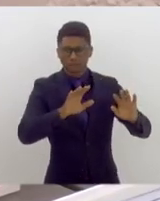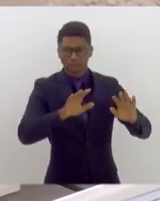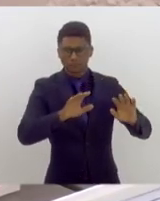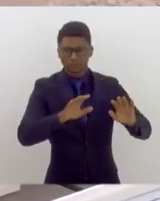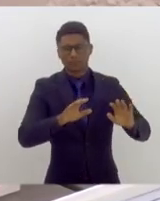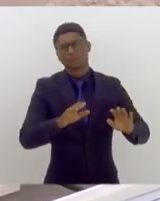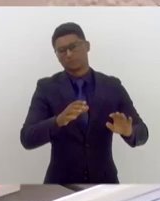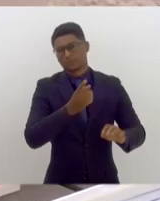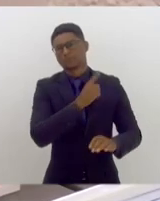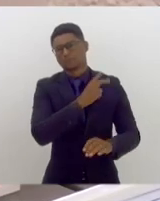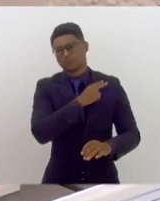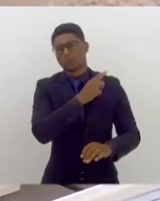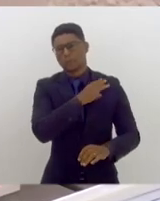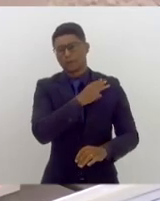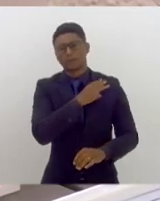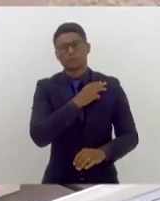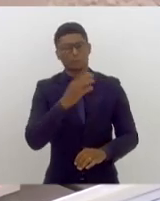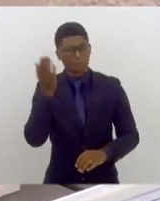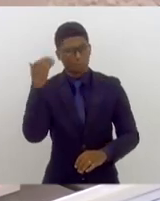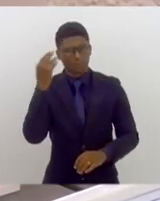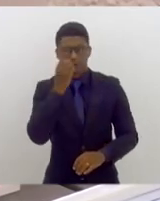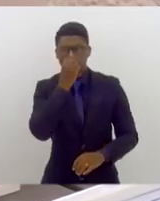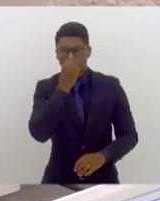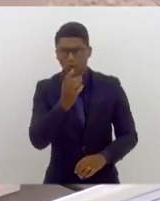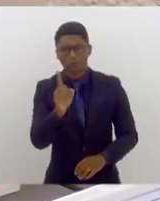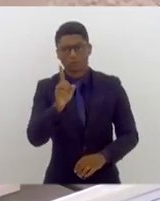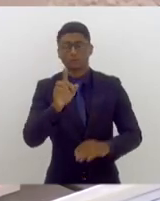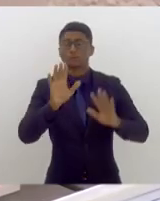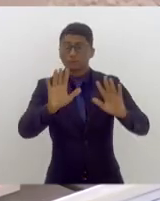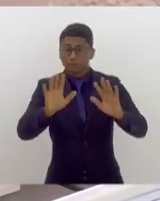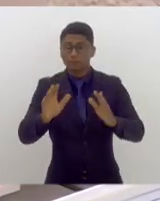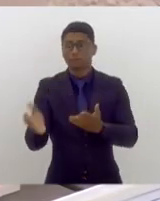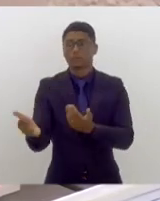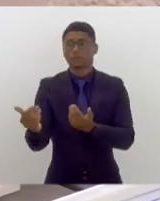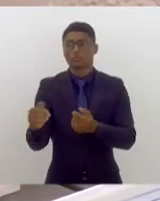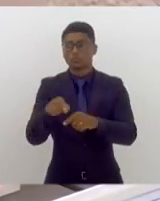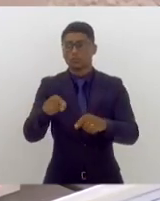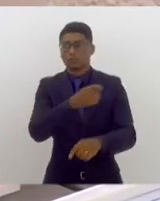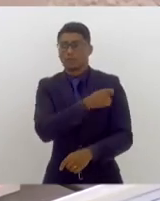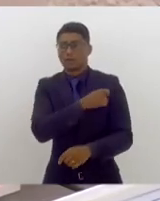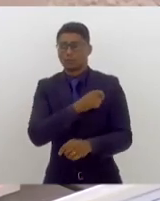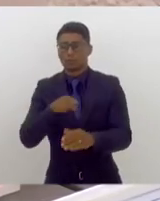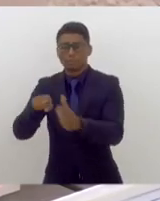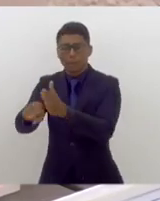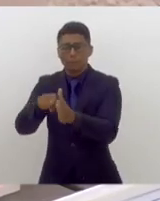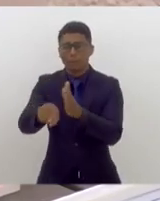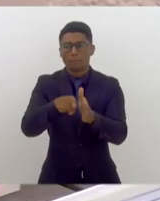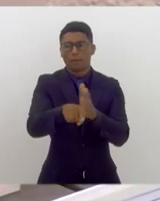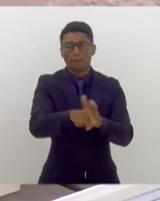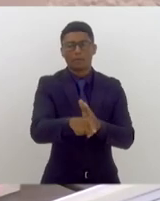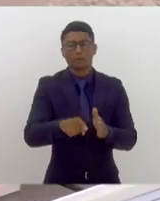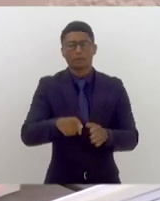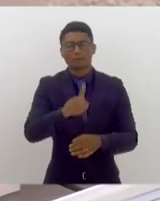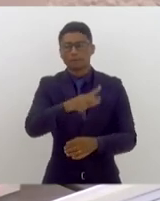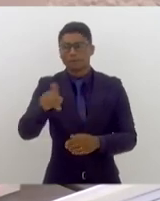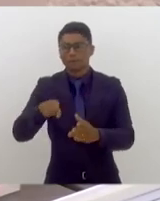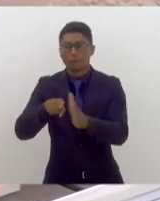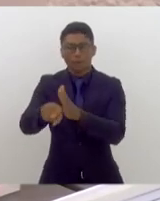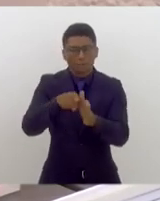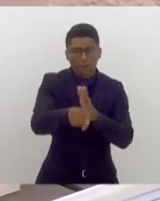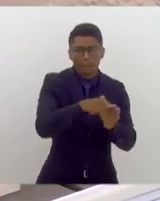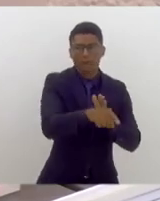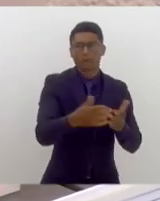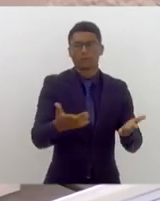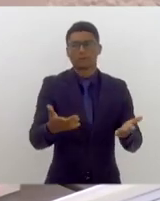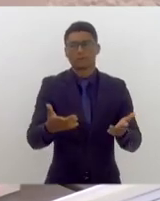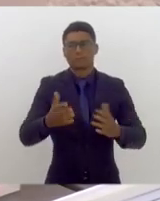bom, mas também nós não perguntamos aos estudantes, mas também nós não perguntamos aos professores, mas também nós não